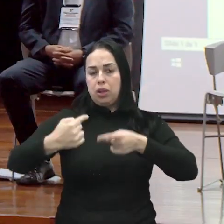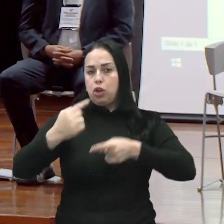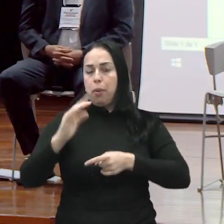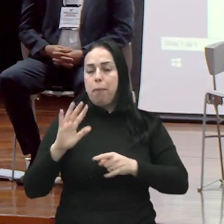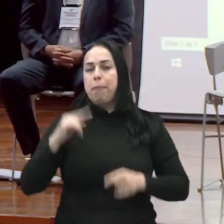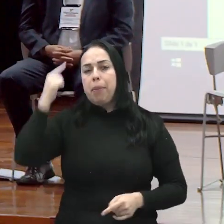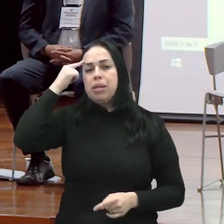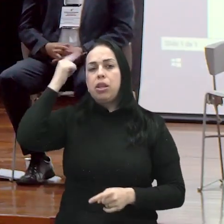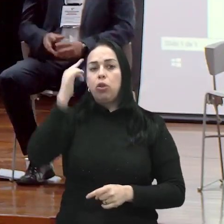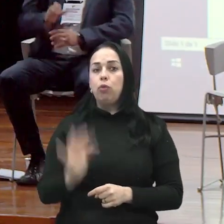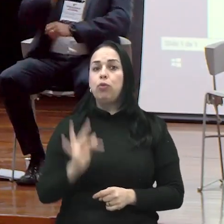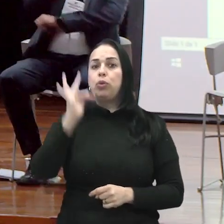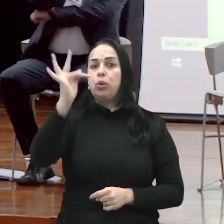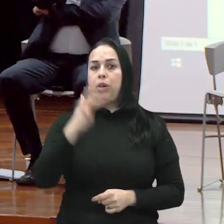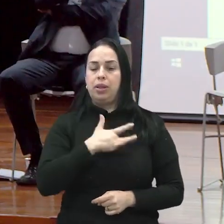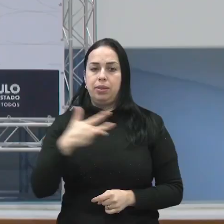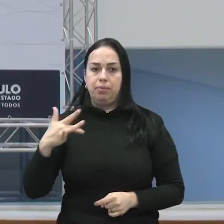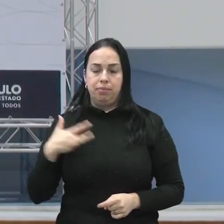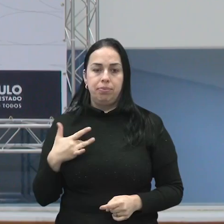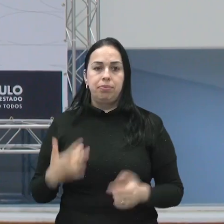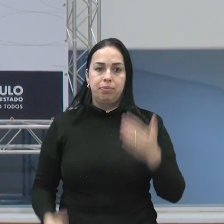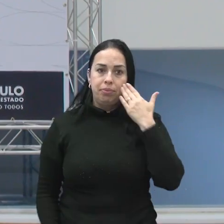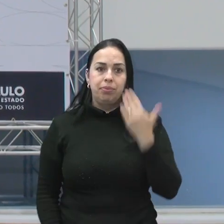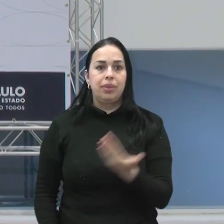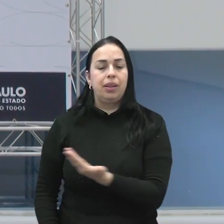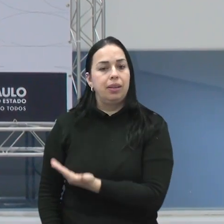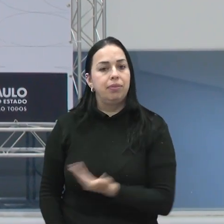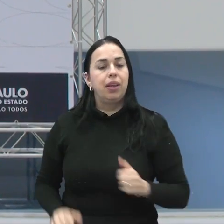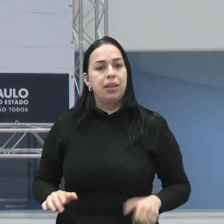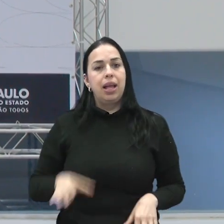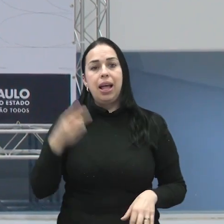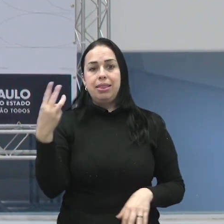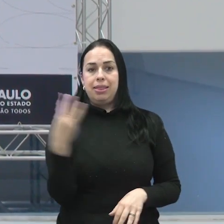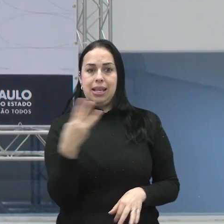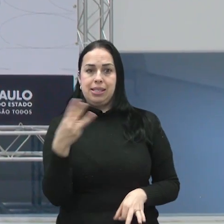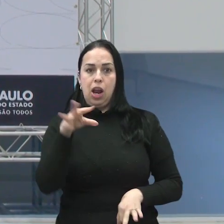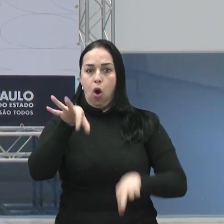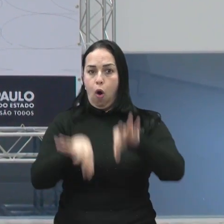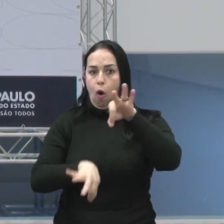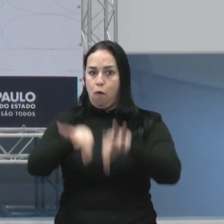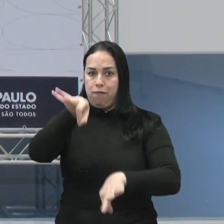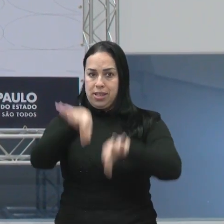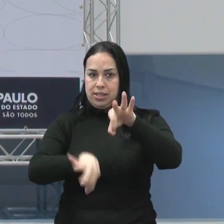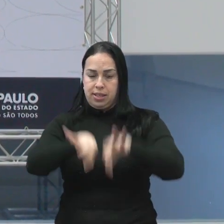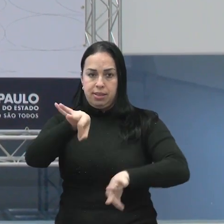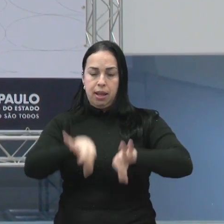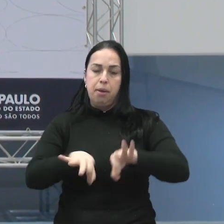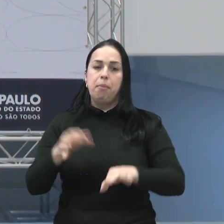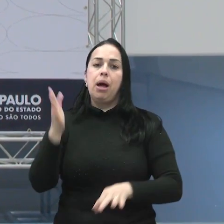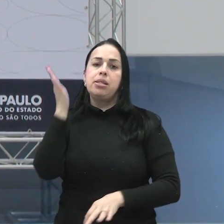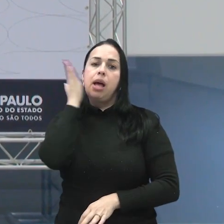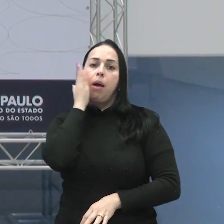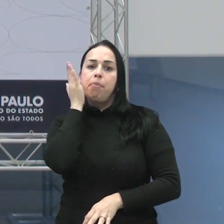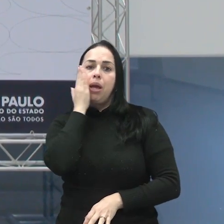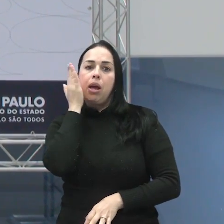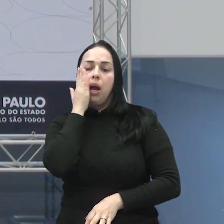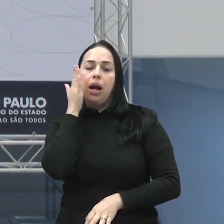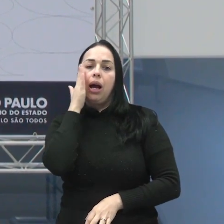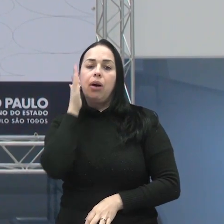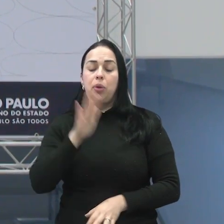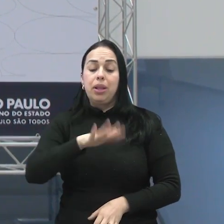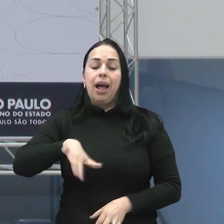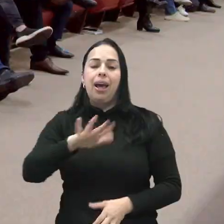da saúde pública no estado. A cidade recebeu a 3ª oficina de regionalização